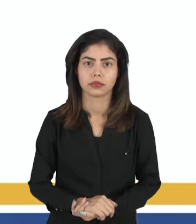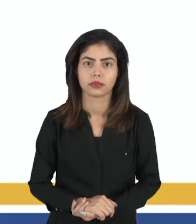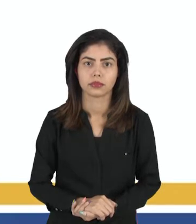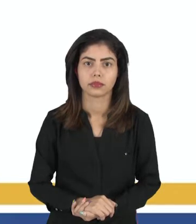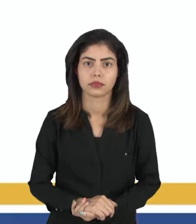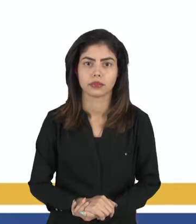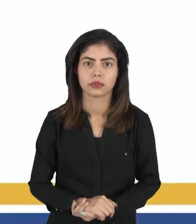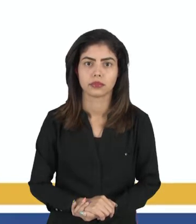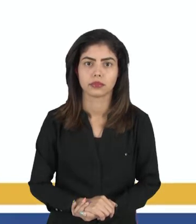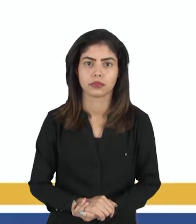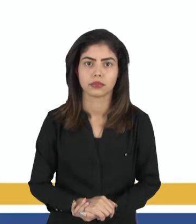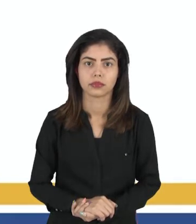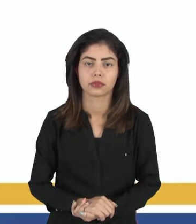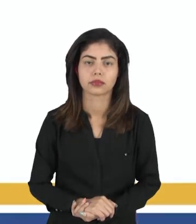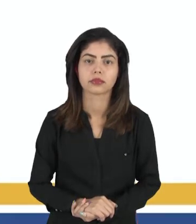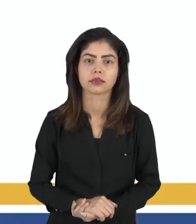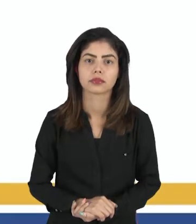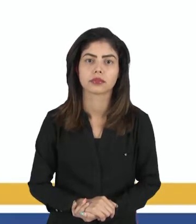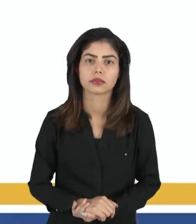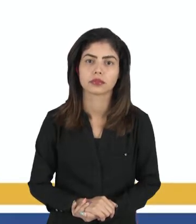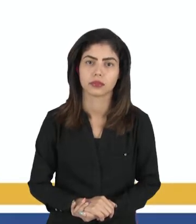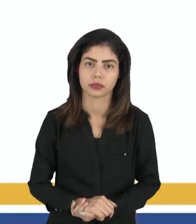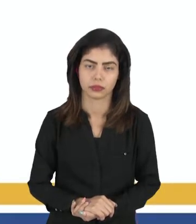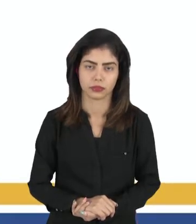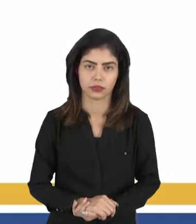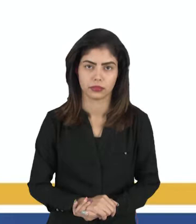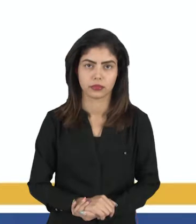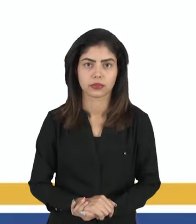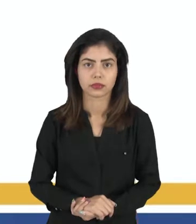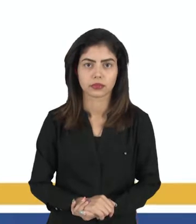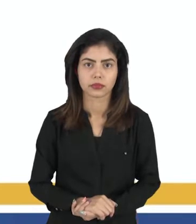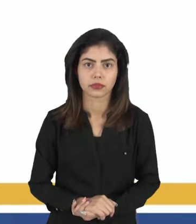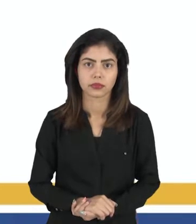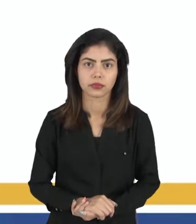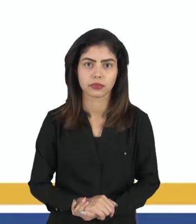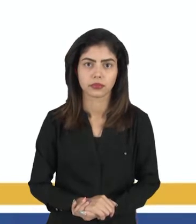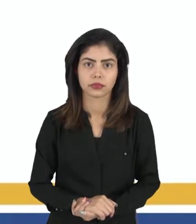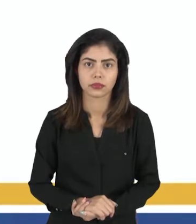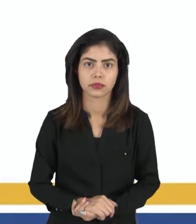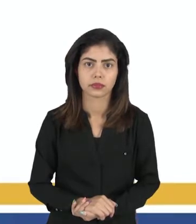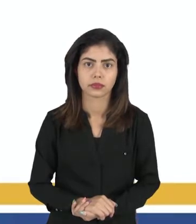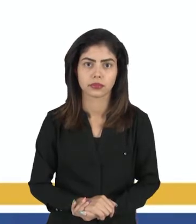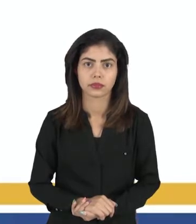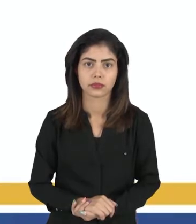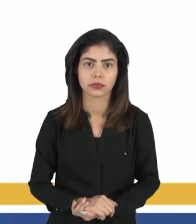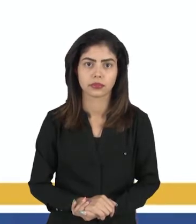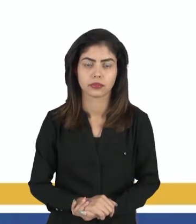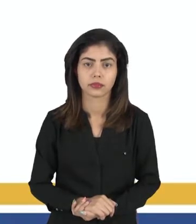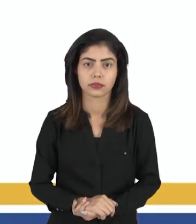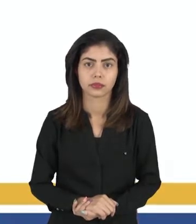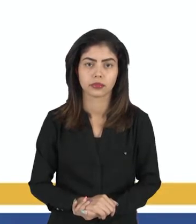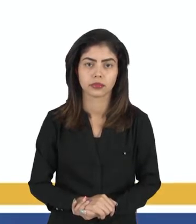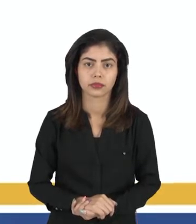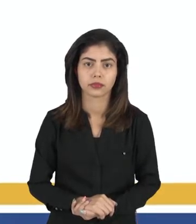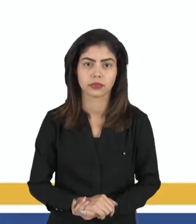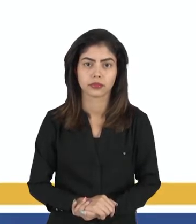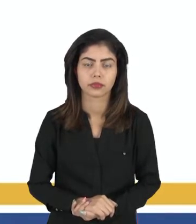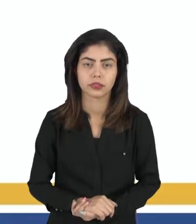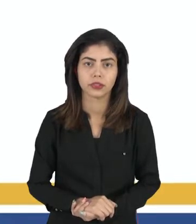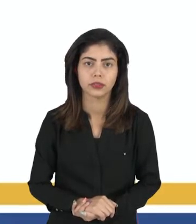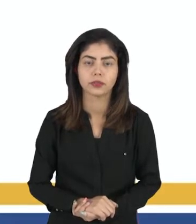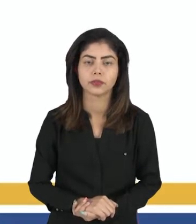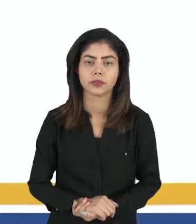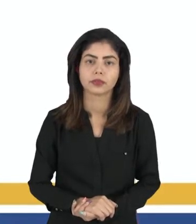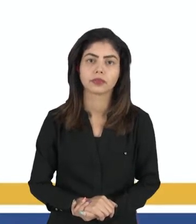que eso es un espectáculo bochornoso. Creo que tenemos que hacer una campaña en